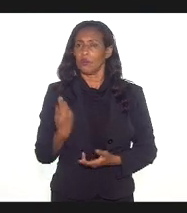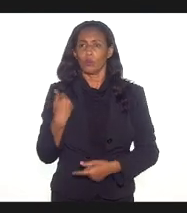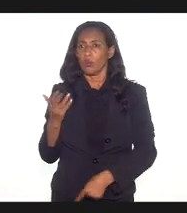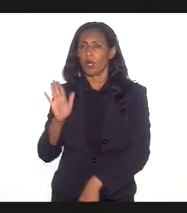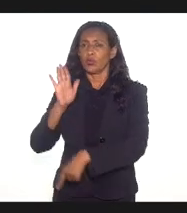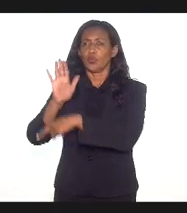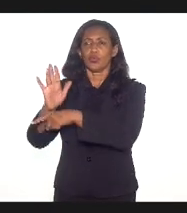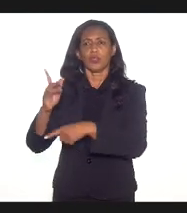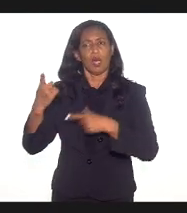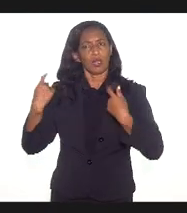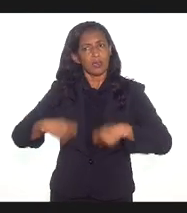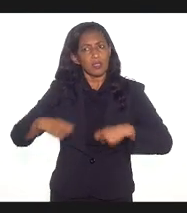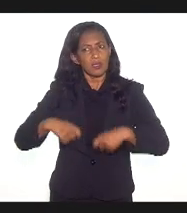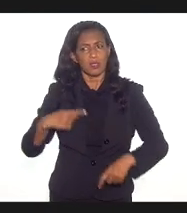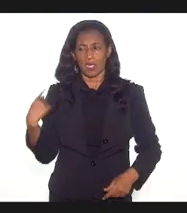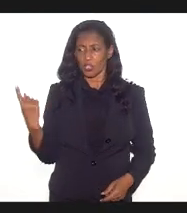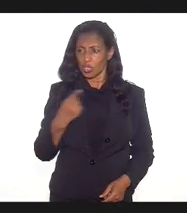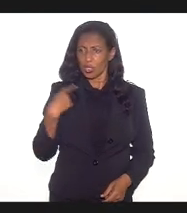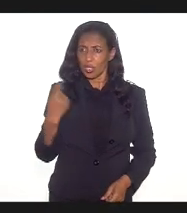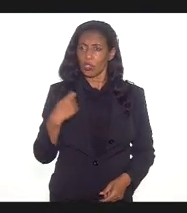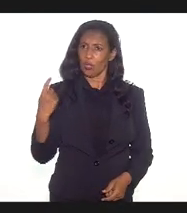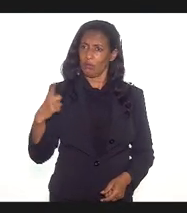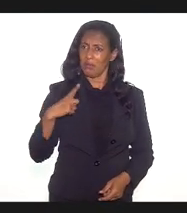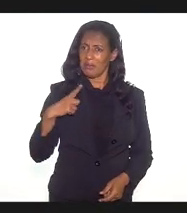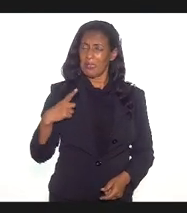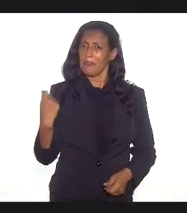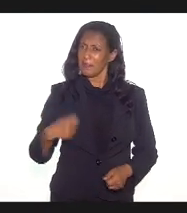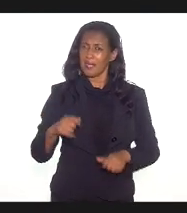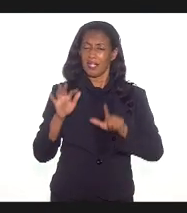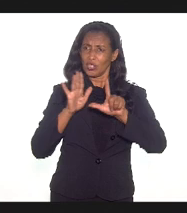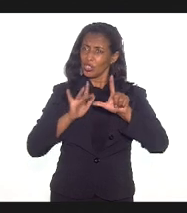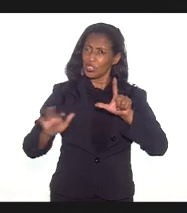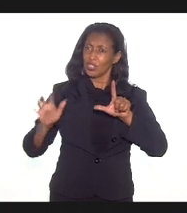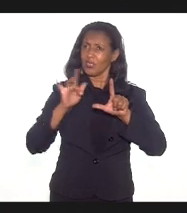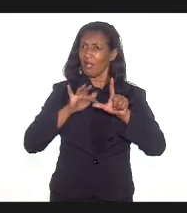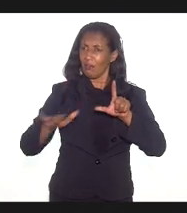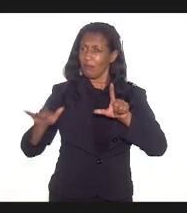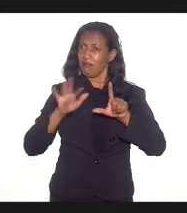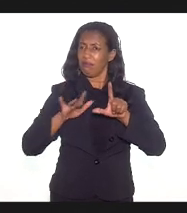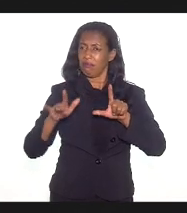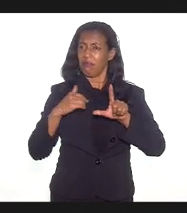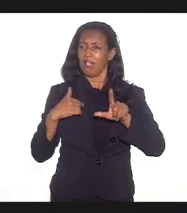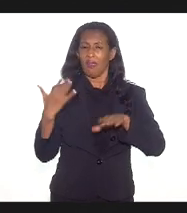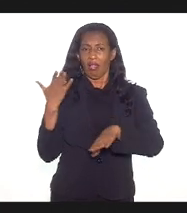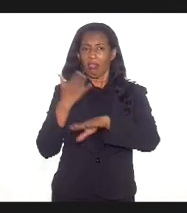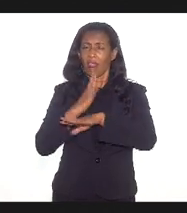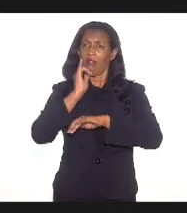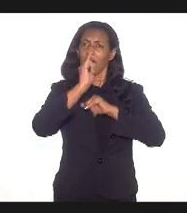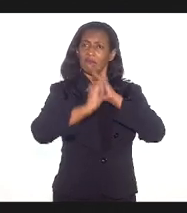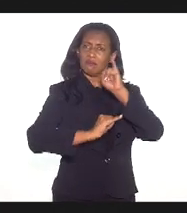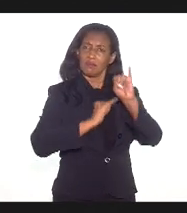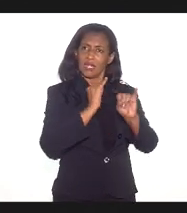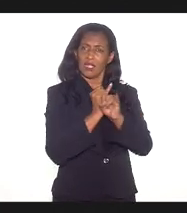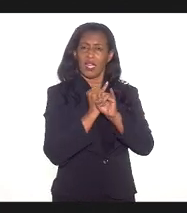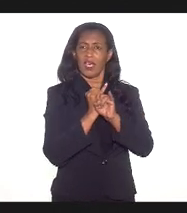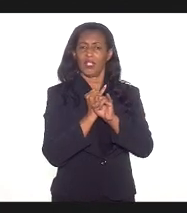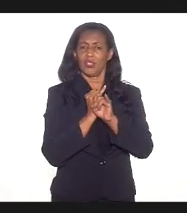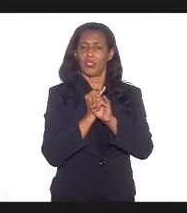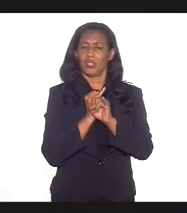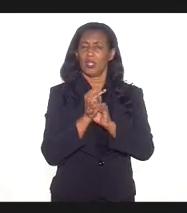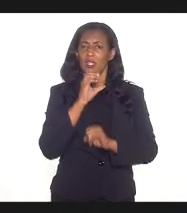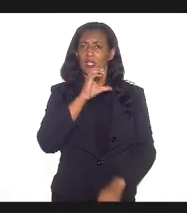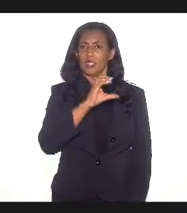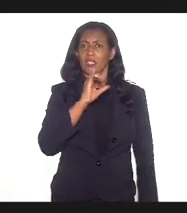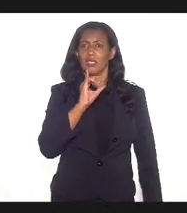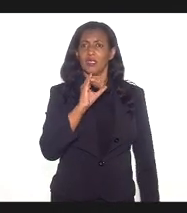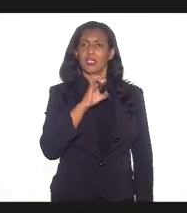essa necessidade que a gente tem de incluir os estudantes digitalmente. A gente precisa que os estudantes acessem a plataforma. A plataforma CCERJ não